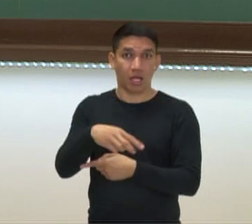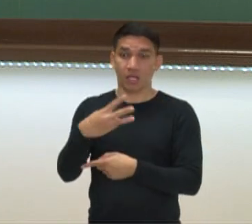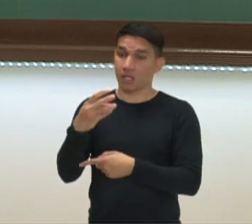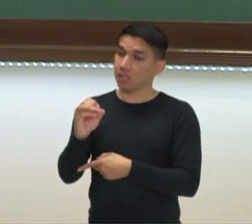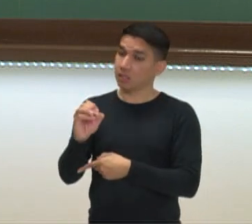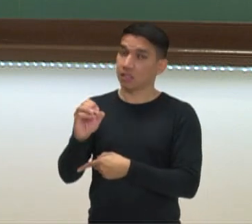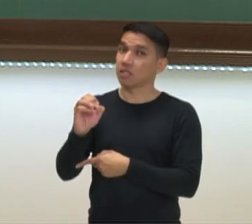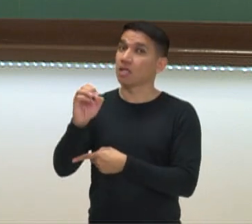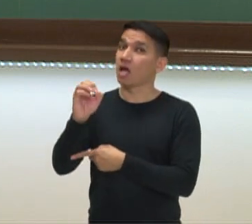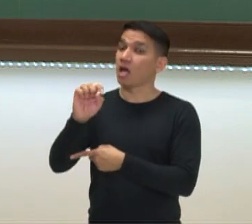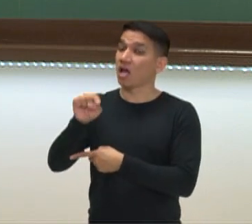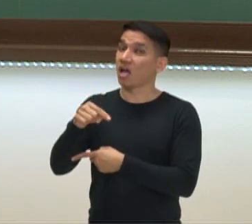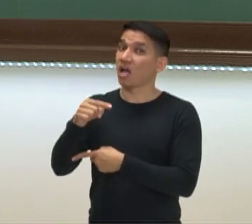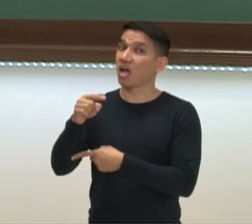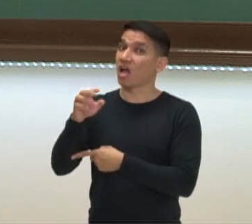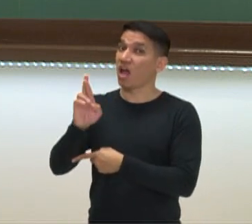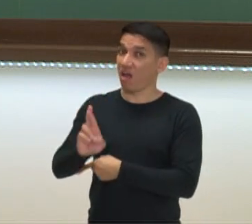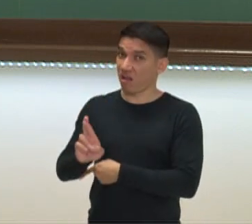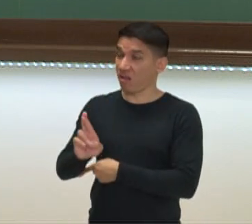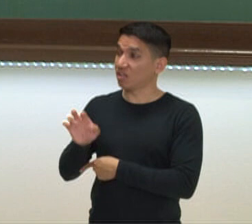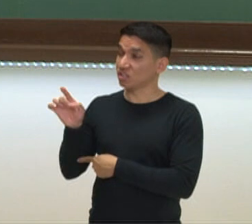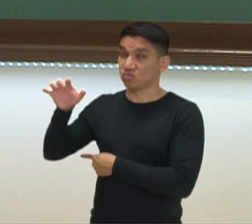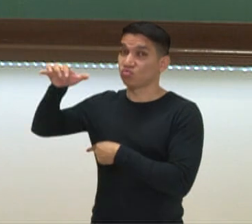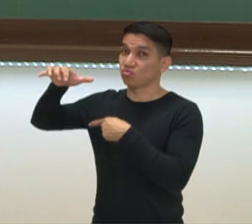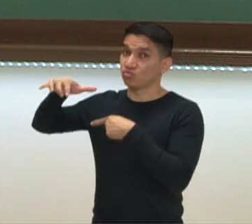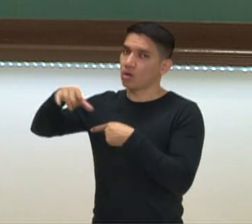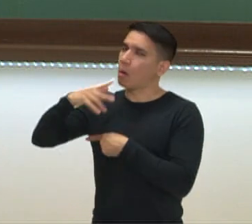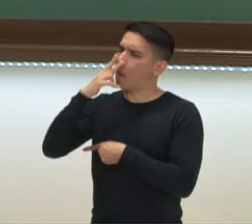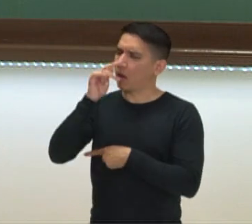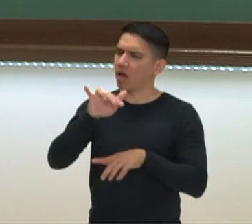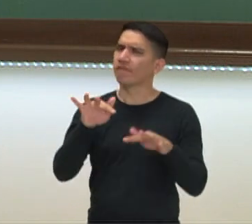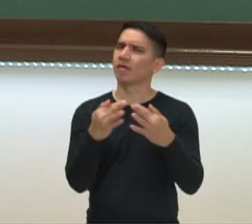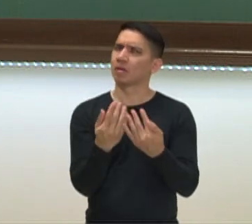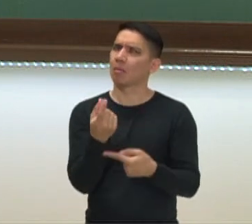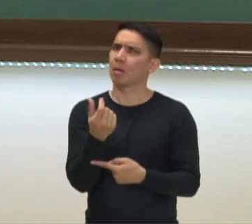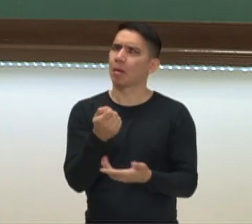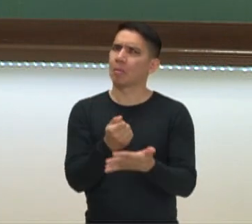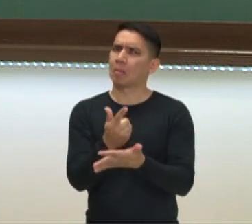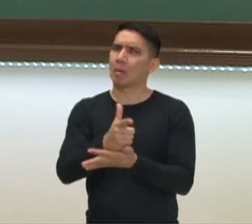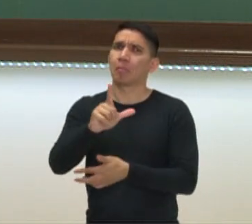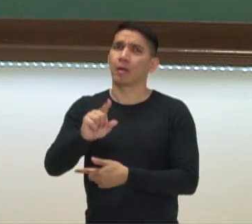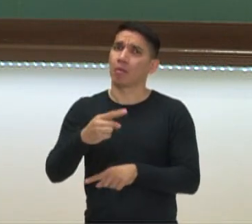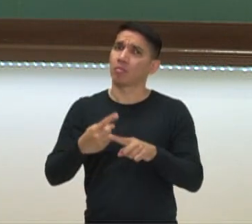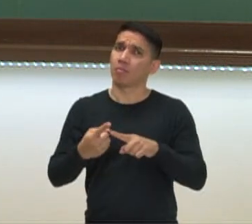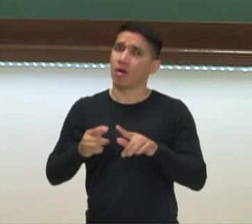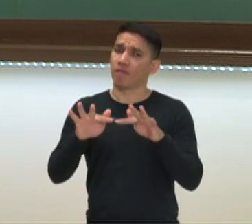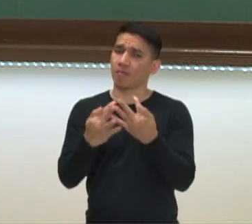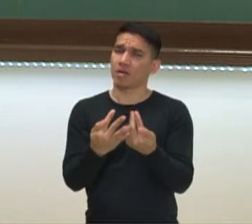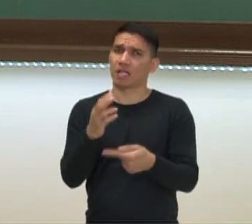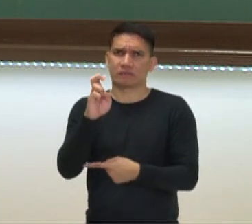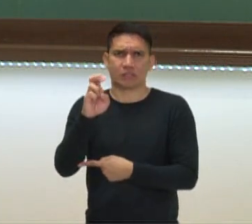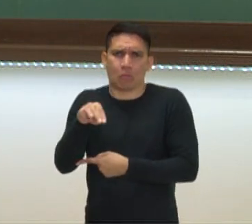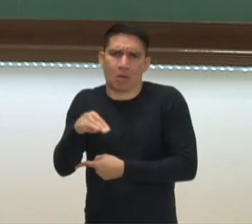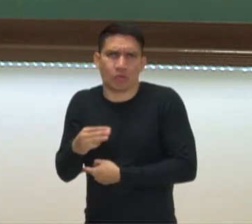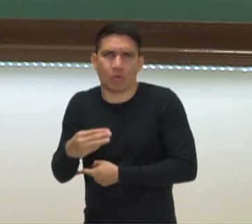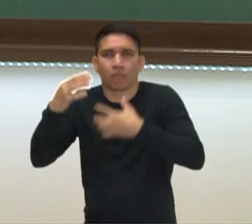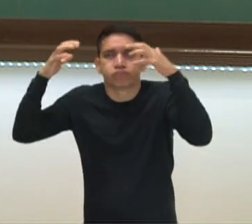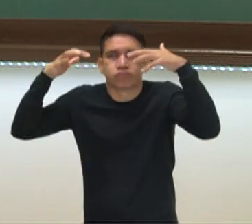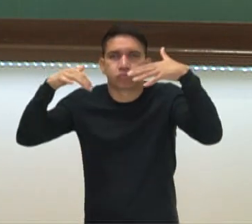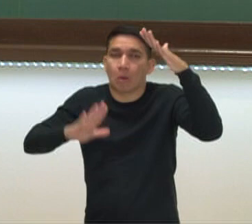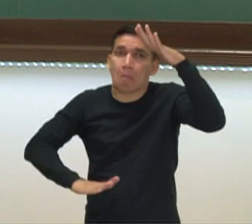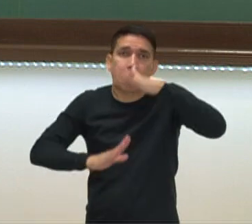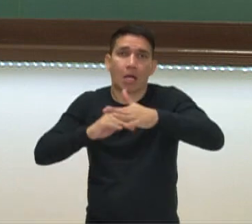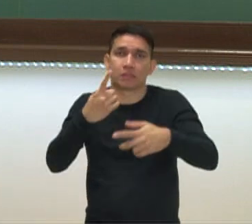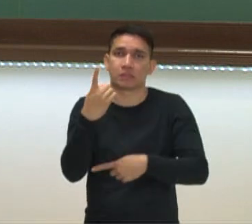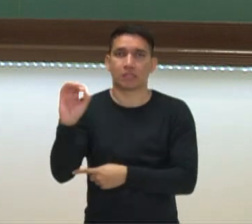R$30 de chuveiro. Eu acho que essa família gasta até menos, porque para uma família que toma banho em 5 minutos, né, deve gastar aí no máximo R$100 na